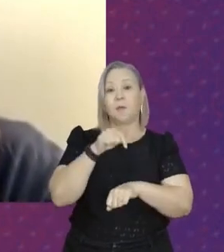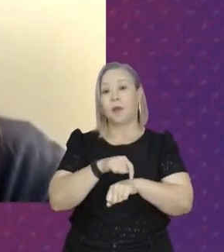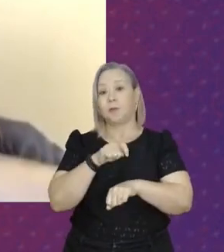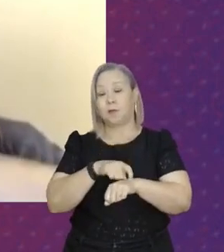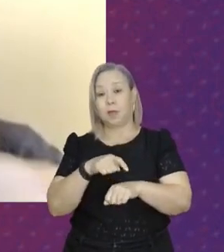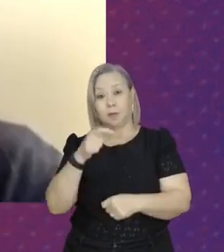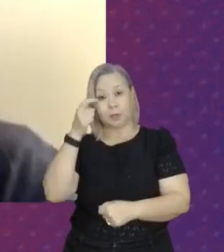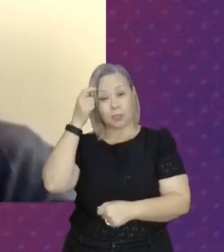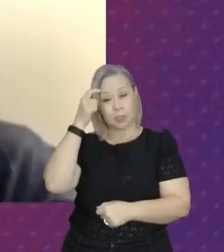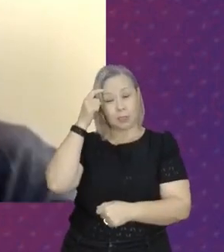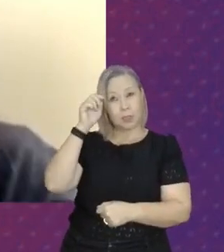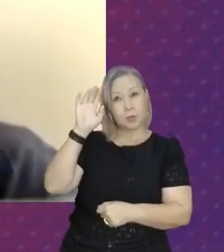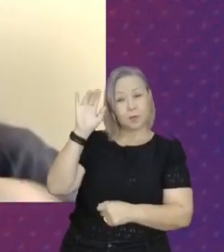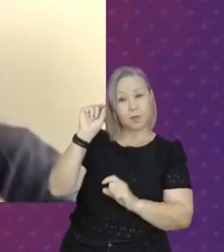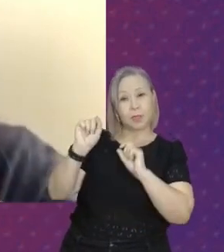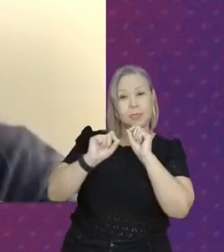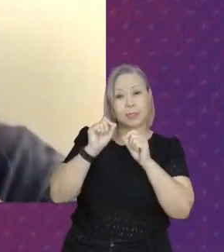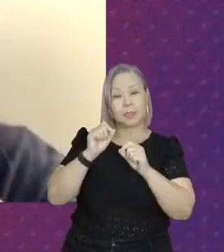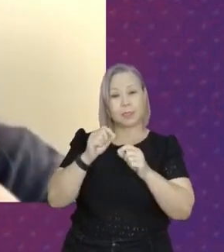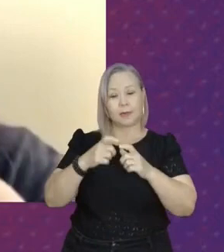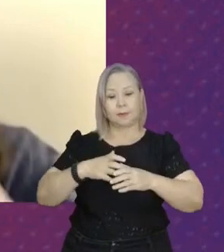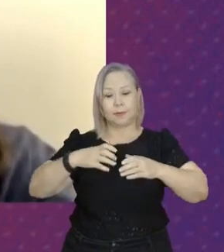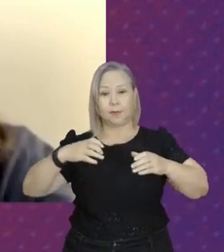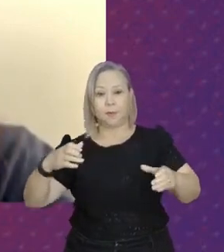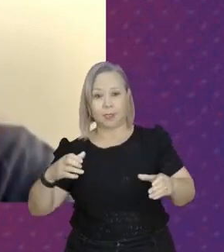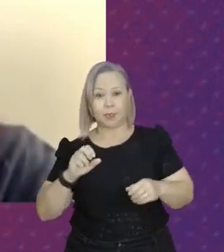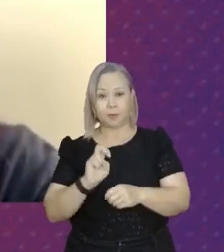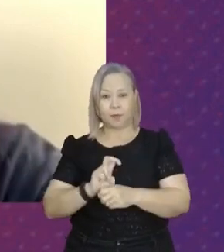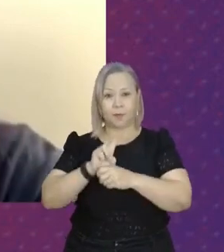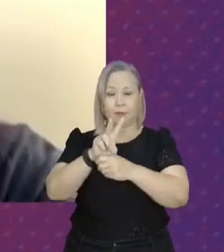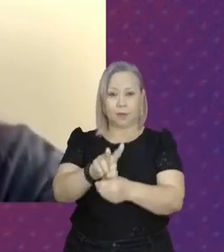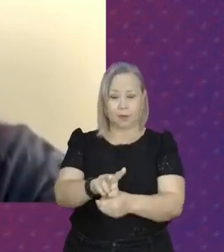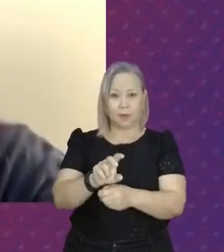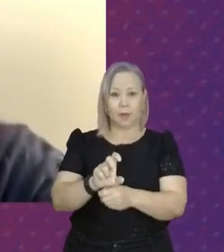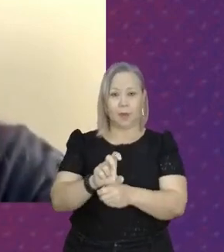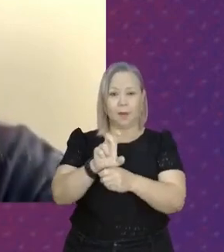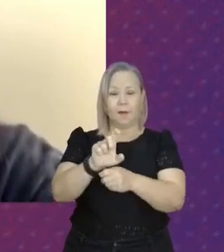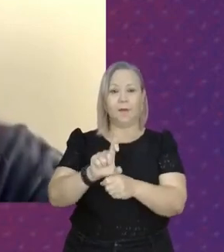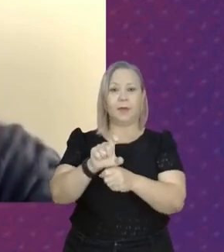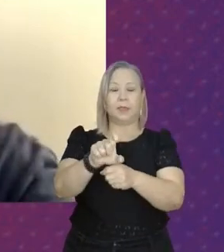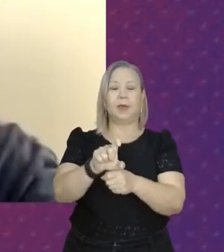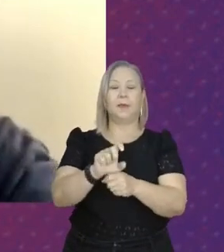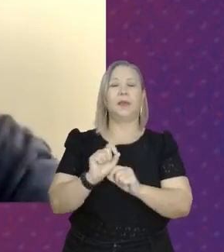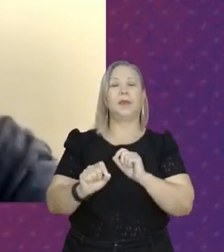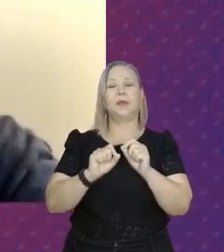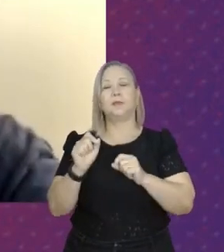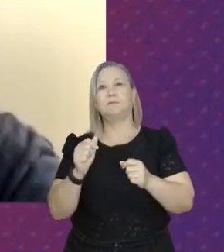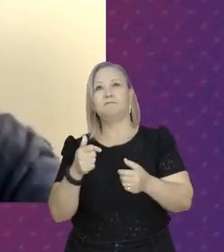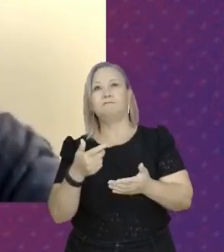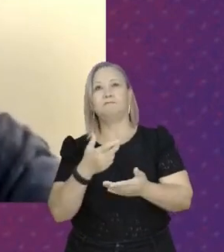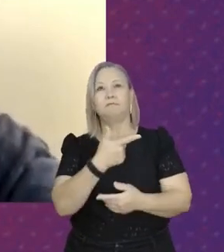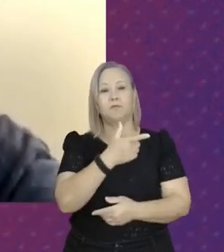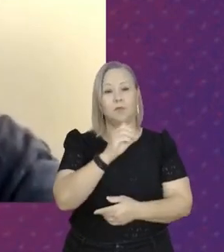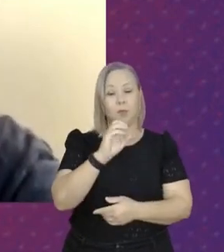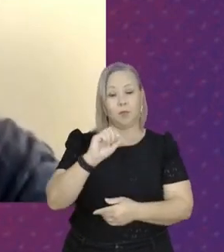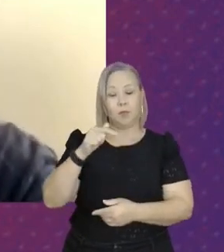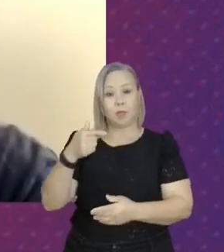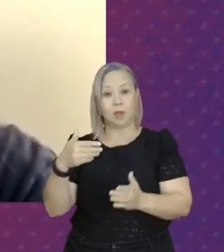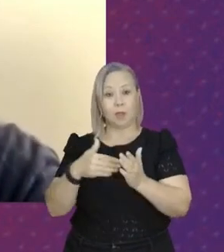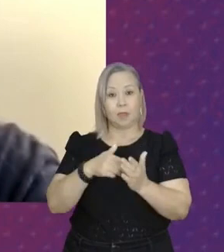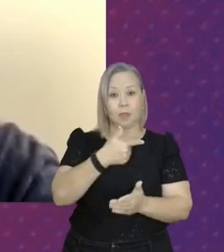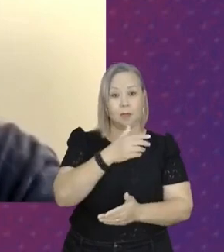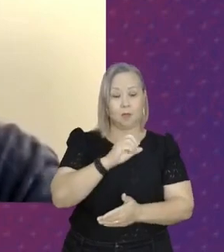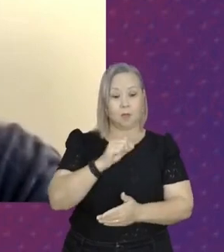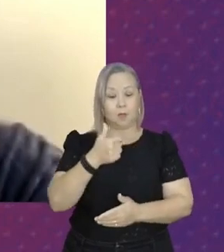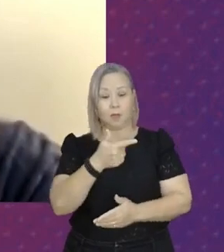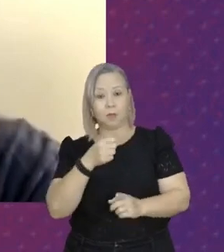pensa essa ampliação do financiamento a partir de 2007 e também considerando 2012, teve um impacto